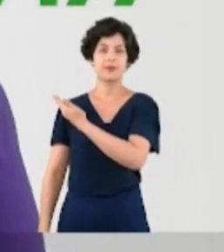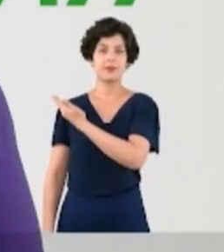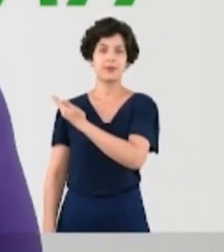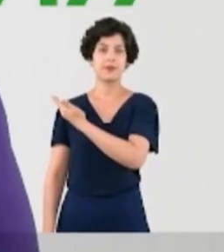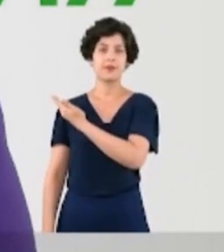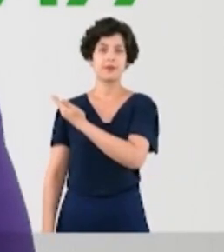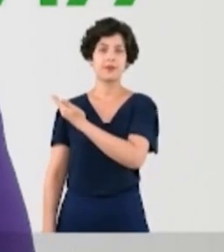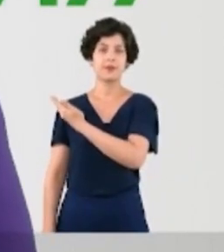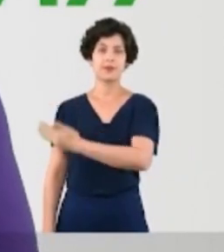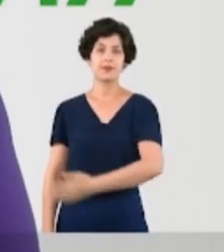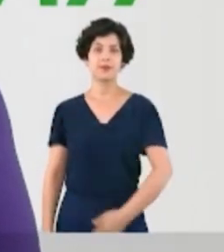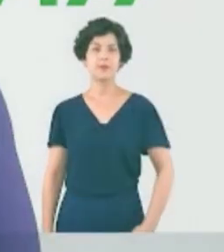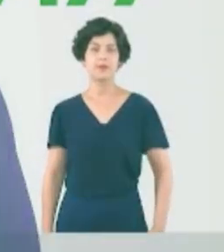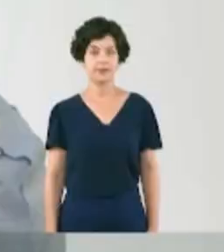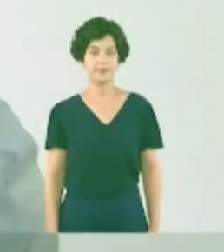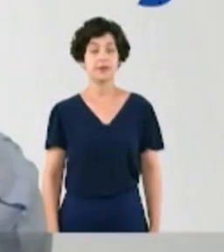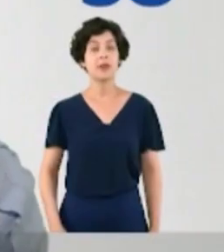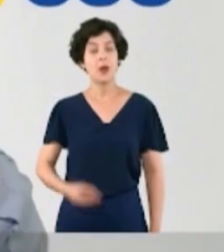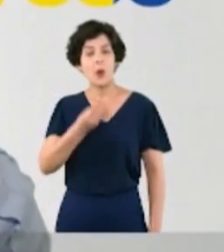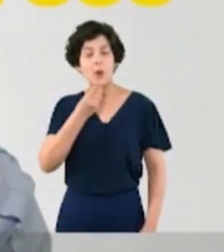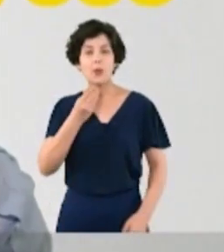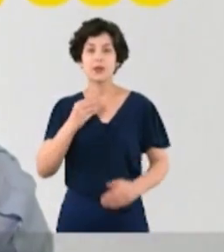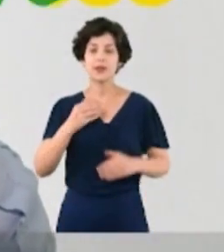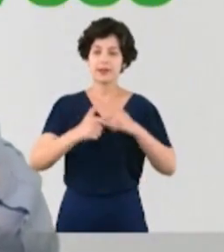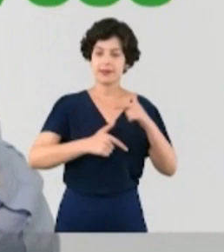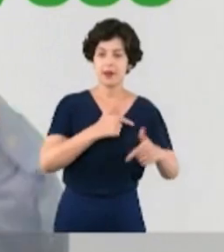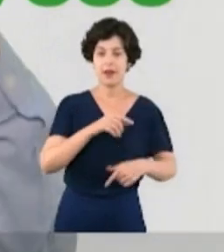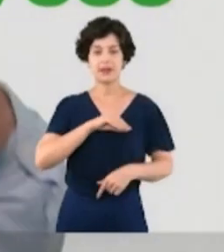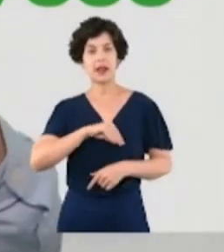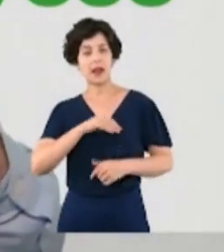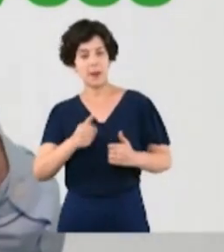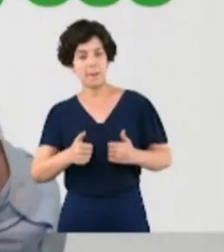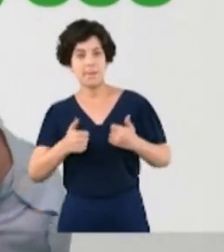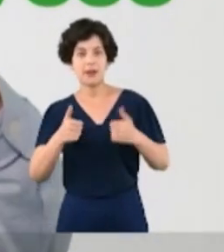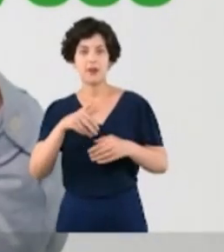Maravilha 77177. Por mais oportunidade